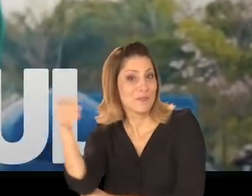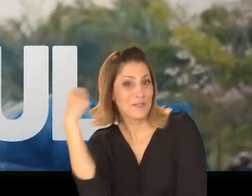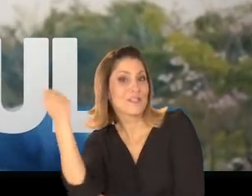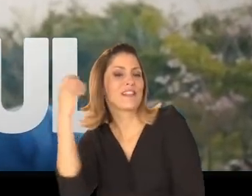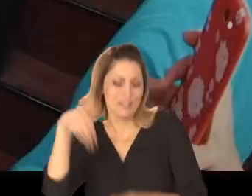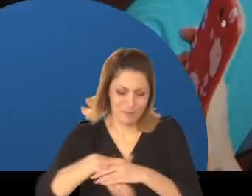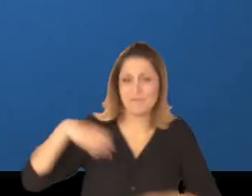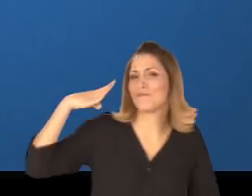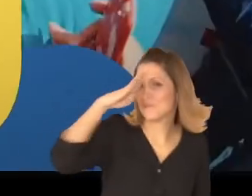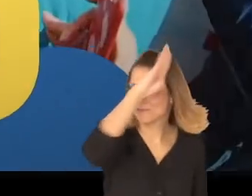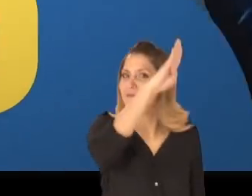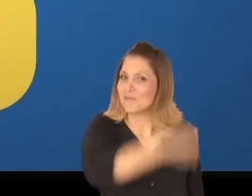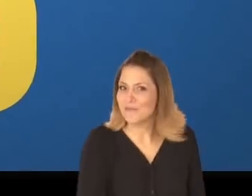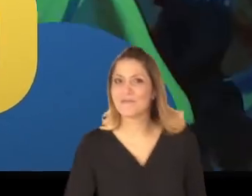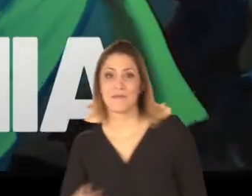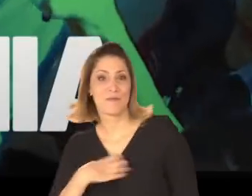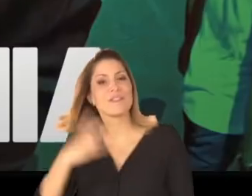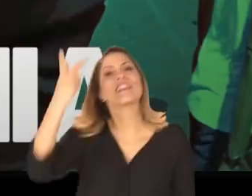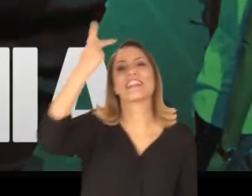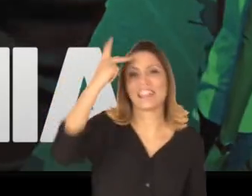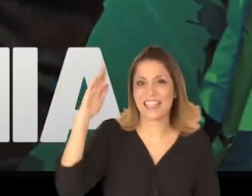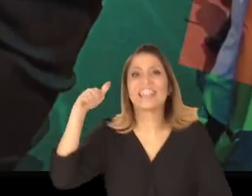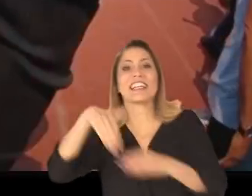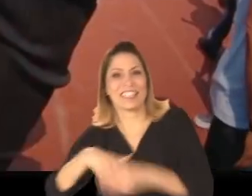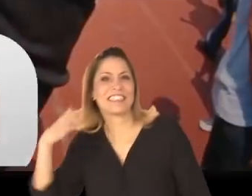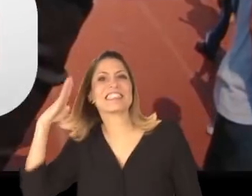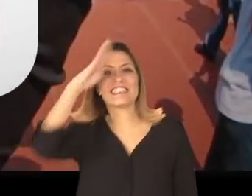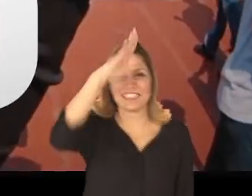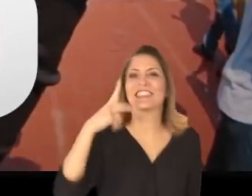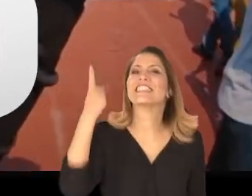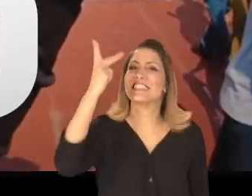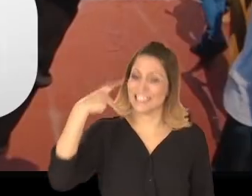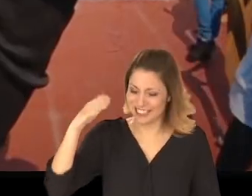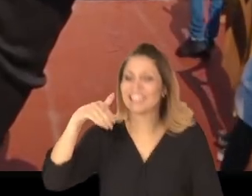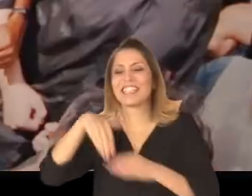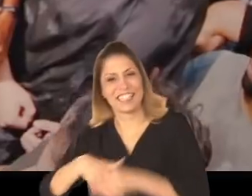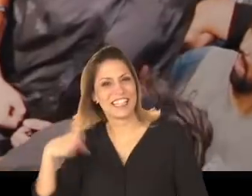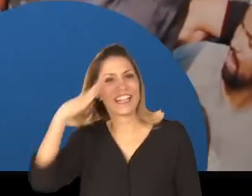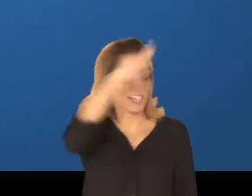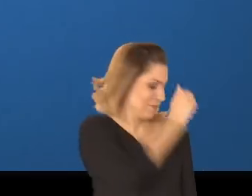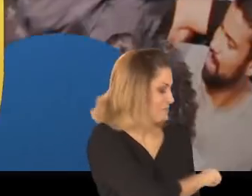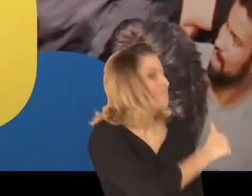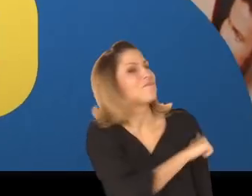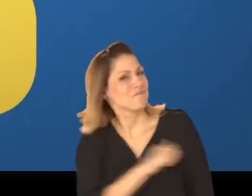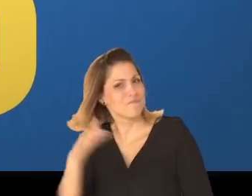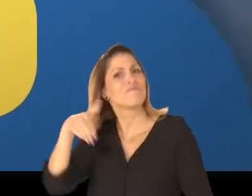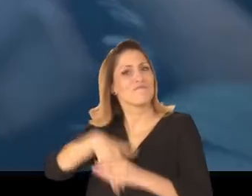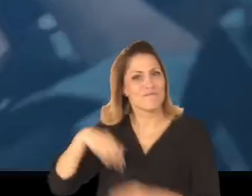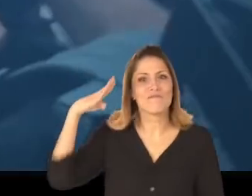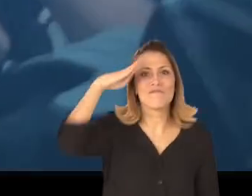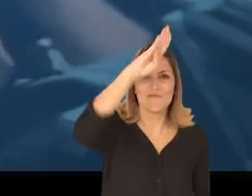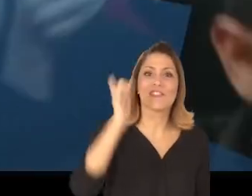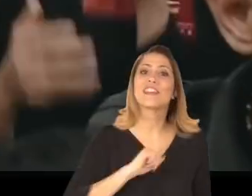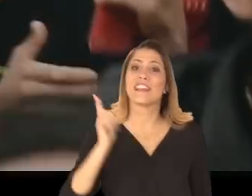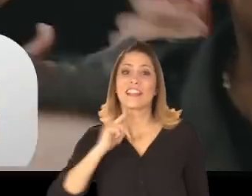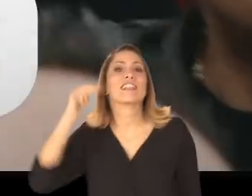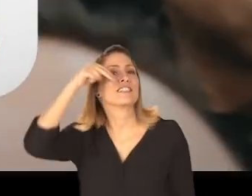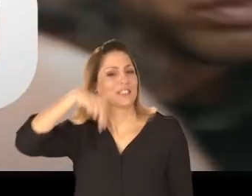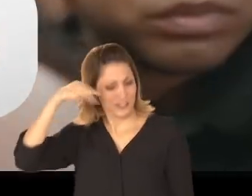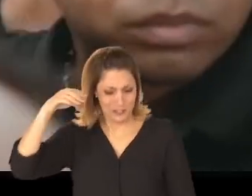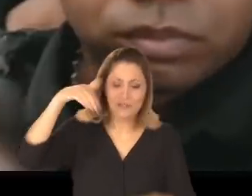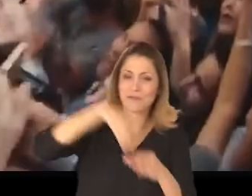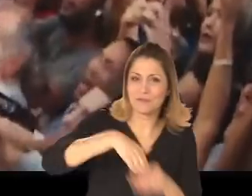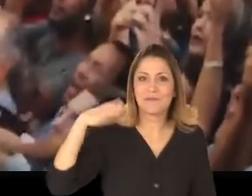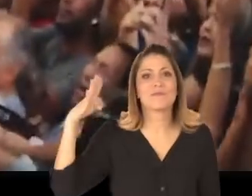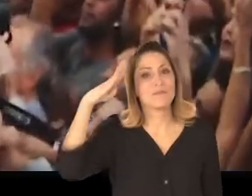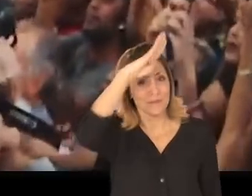obrigado. O gaúcho é Bolsonaro. O Baiano e o Paulinho. É Bolsonaro. E a minha Paraíba. É Bolsonaro. E o Carioca, gente. É Bolsonaro. E